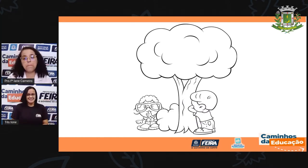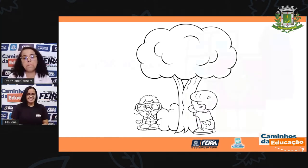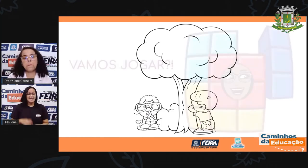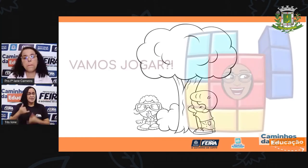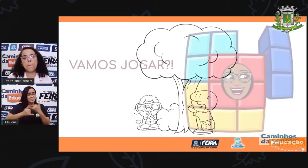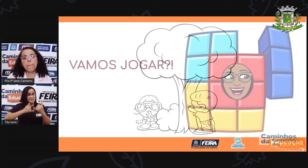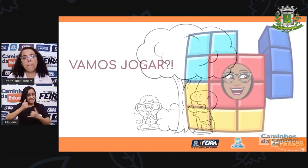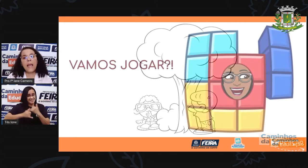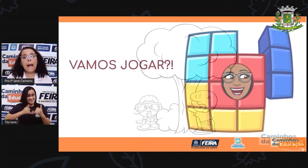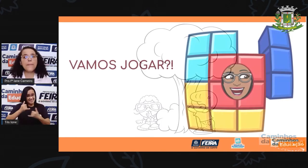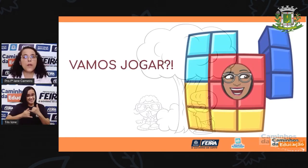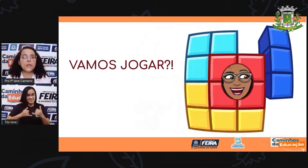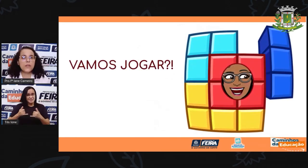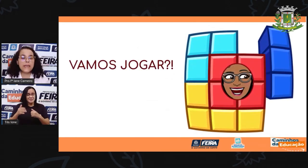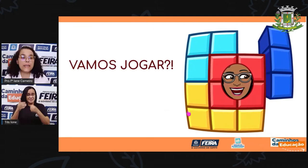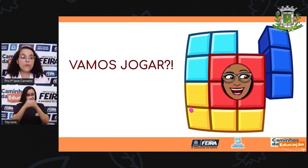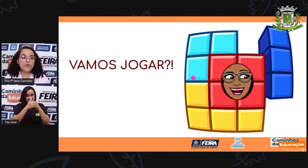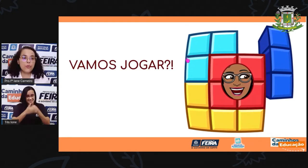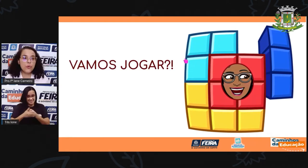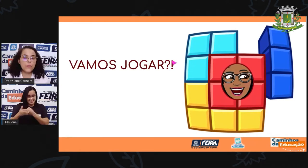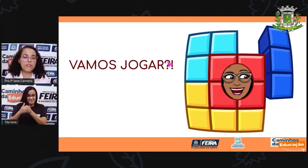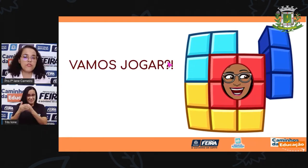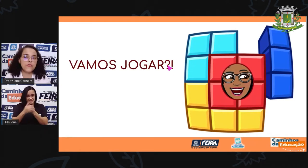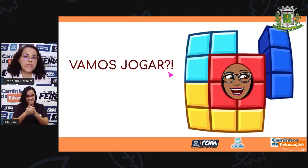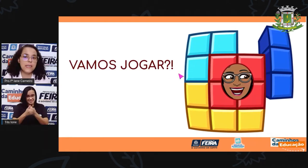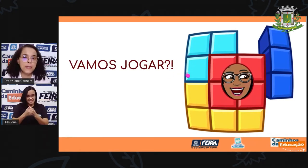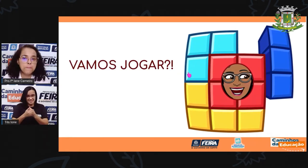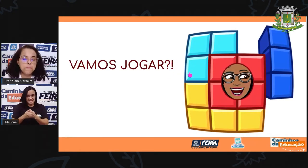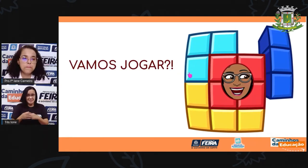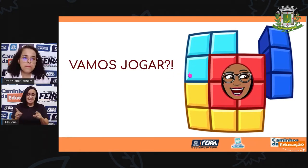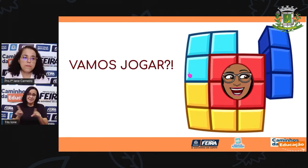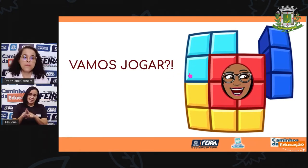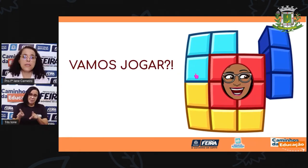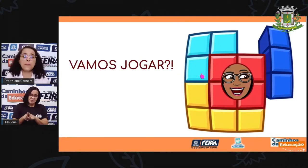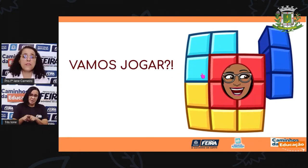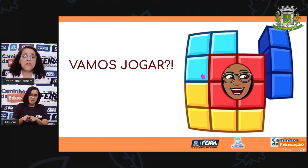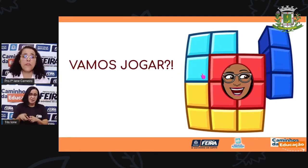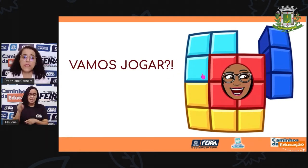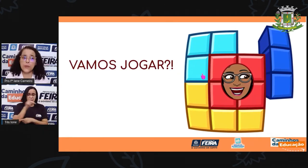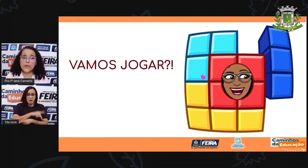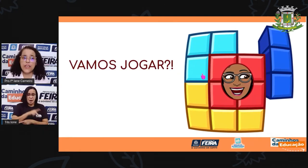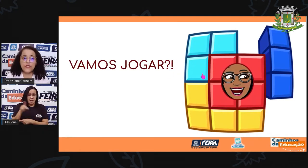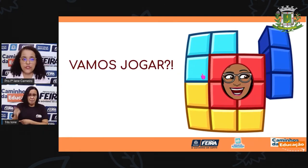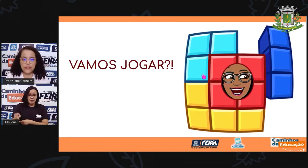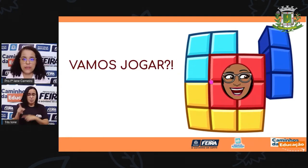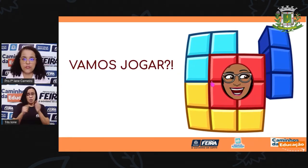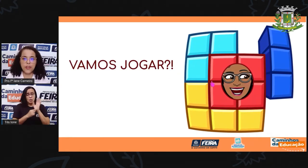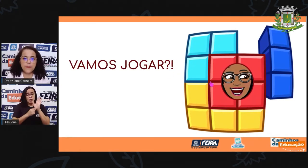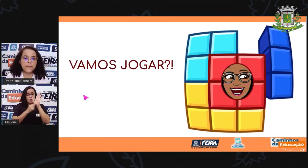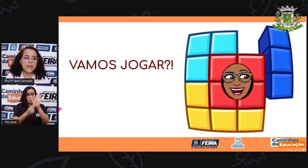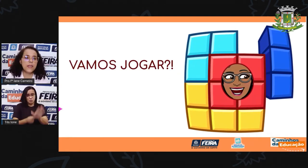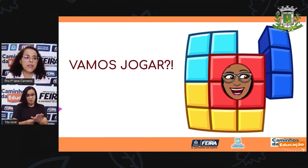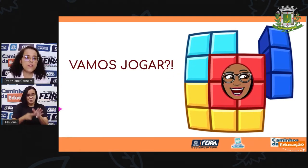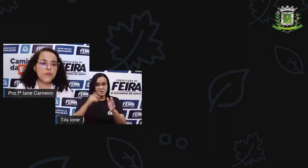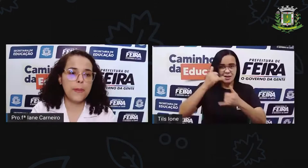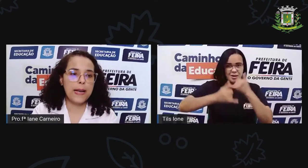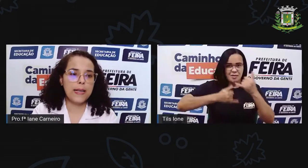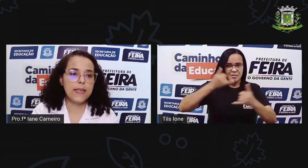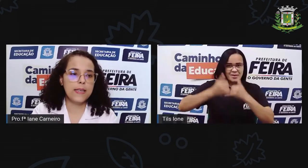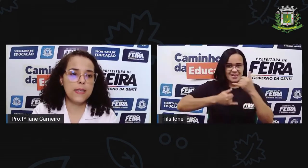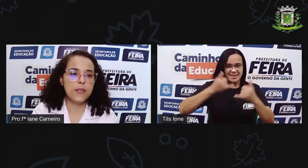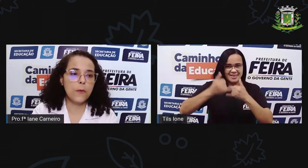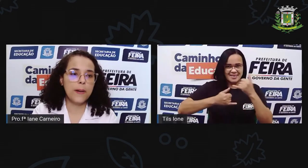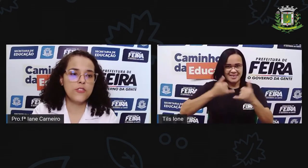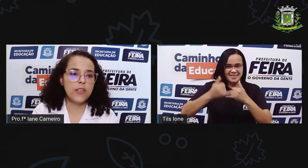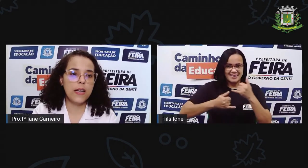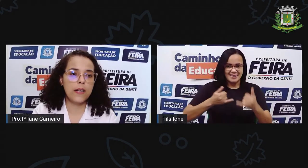né? A Pro trouxe aqui um jogo para a gente fazer. E depois a gente vai fazer alguns registros, tá joia? Deixa eu parar